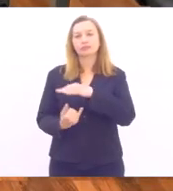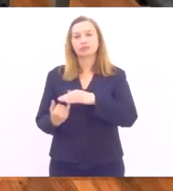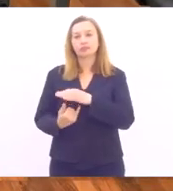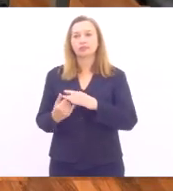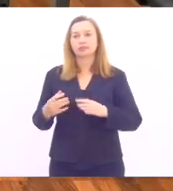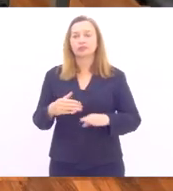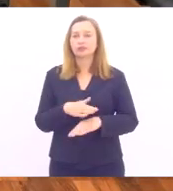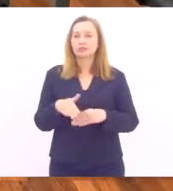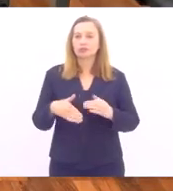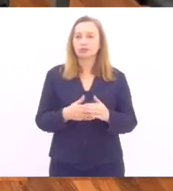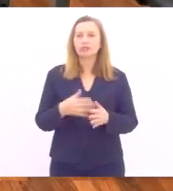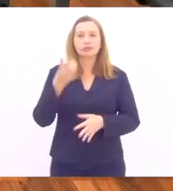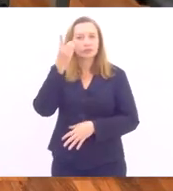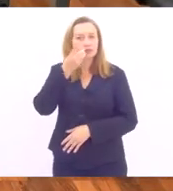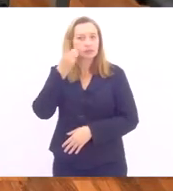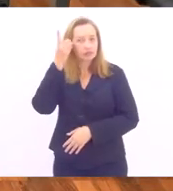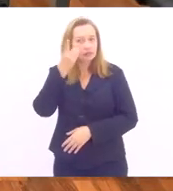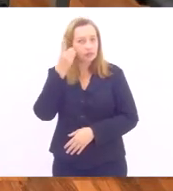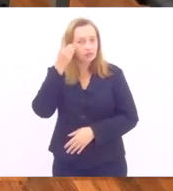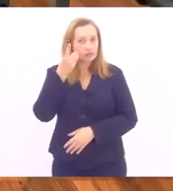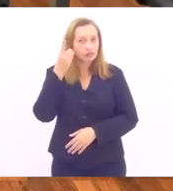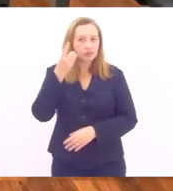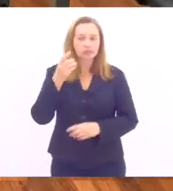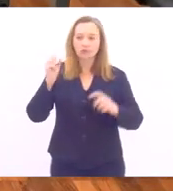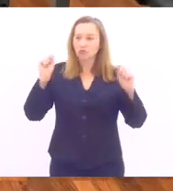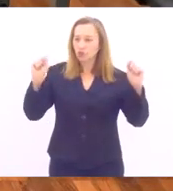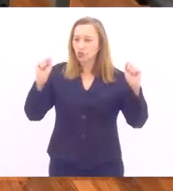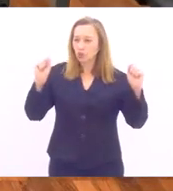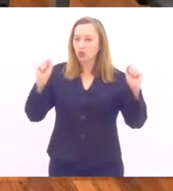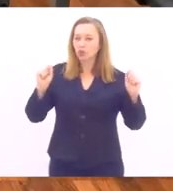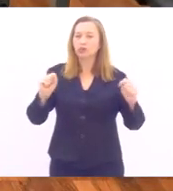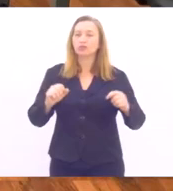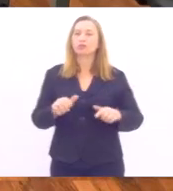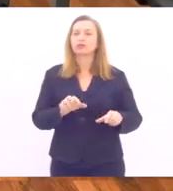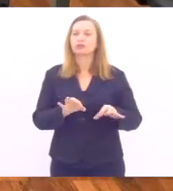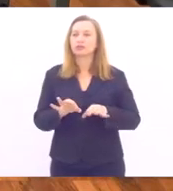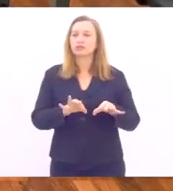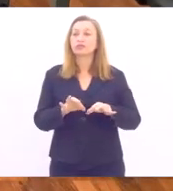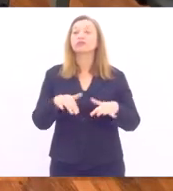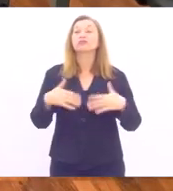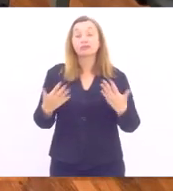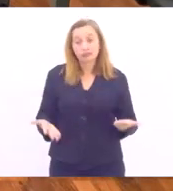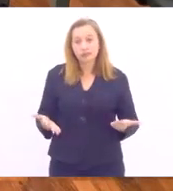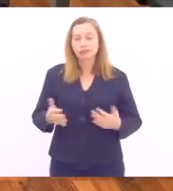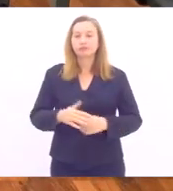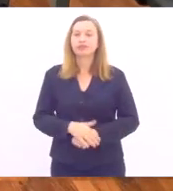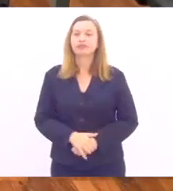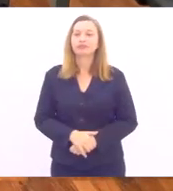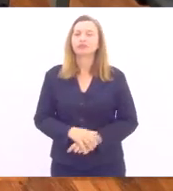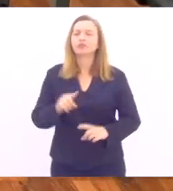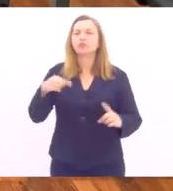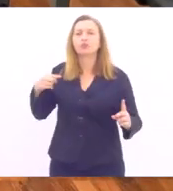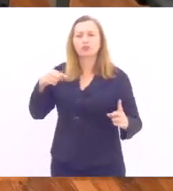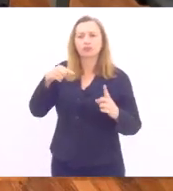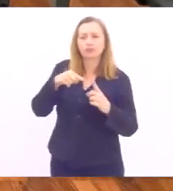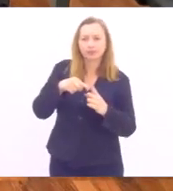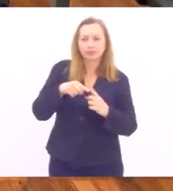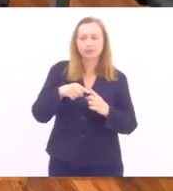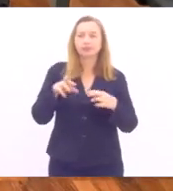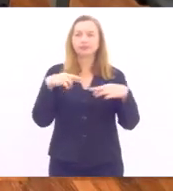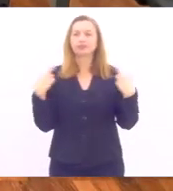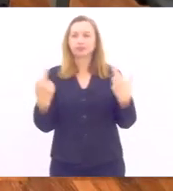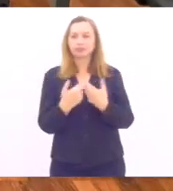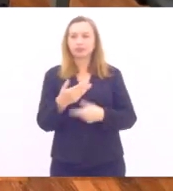deputados, torcidas organizadas. Então, O objetivo dessa